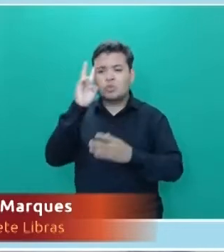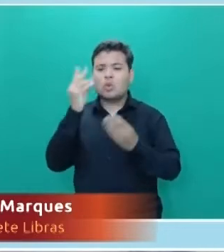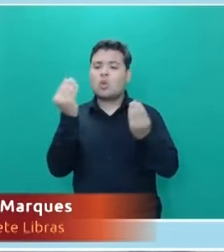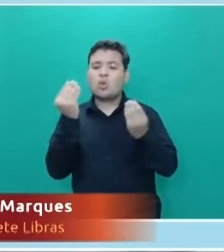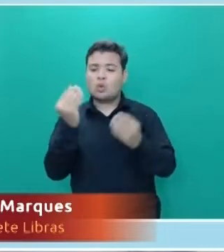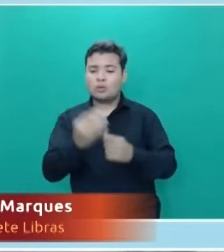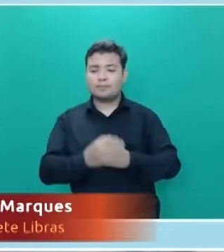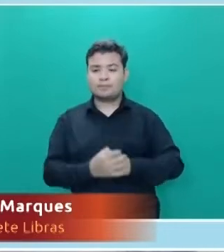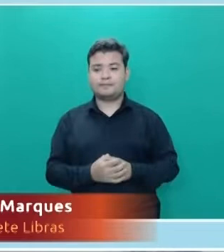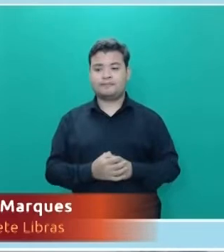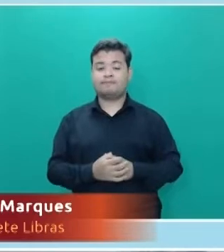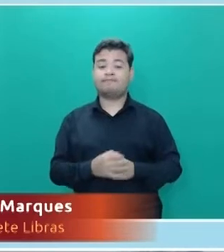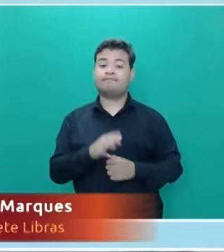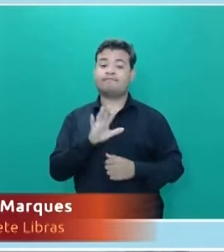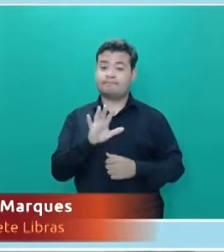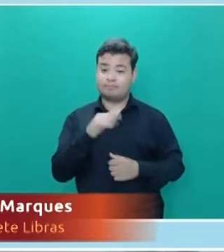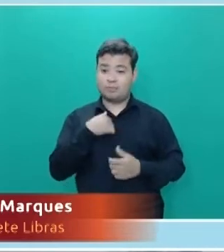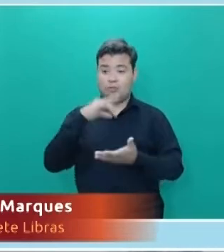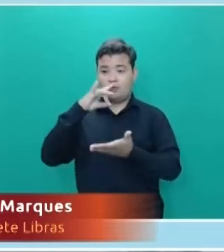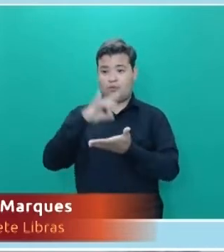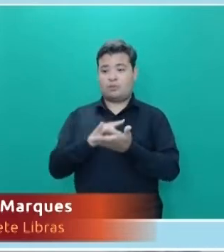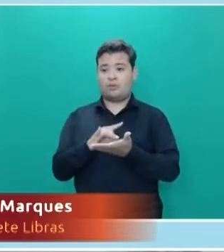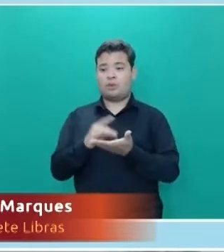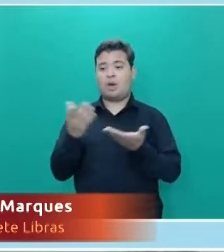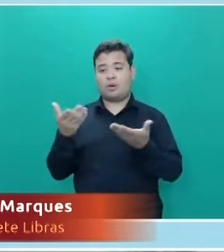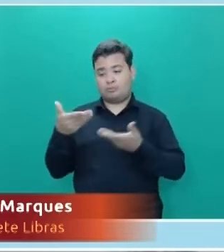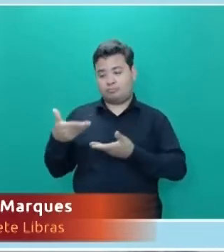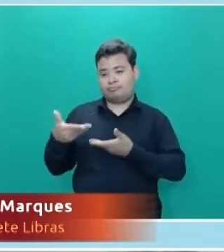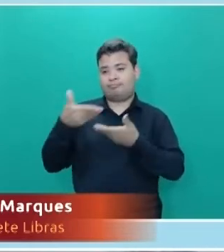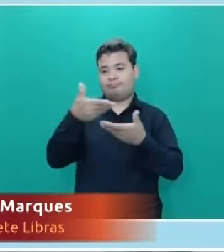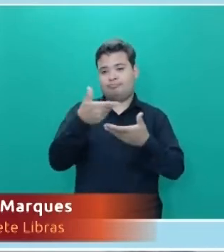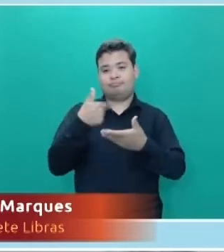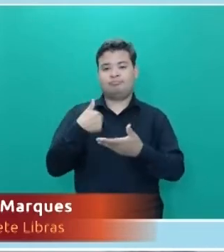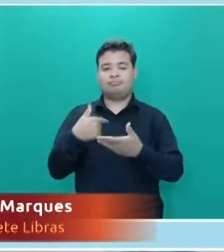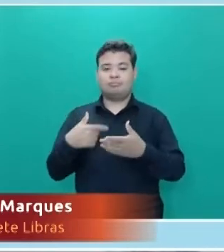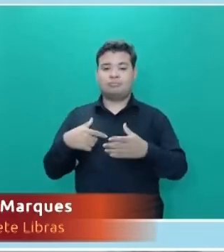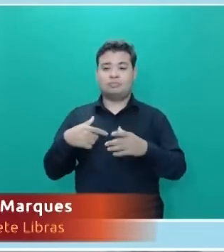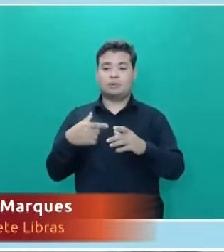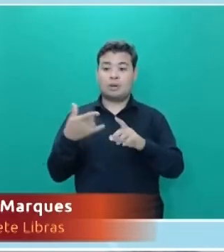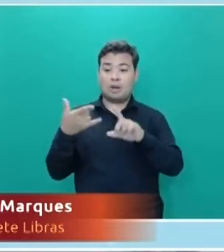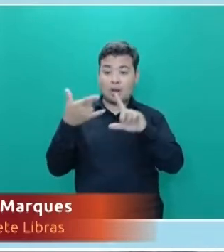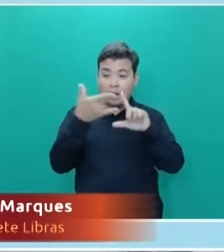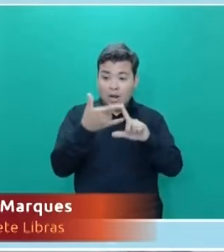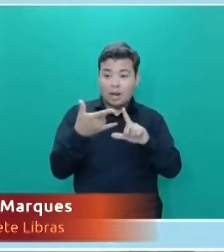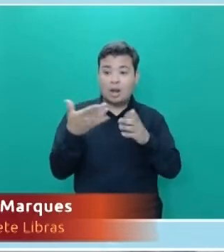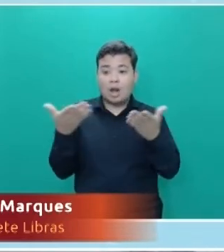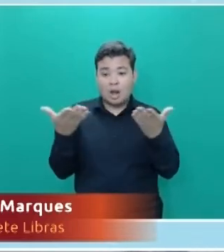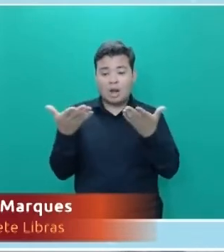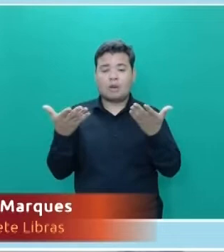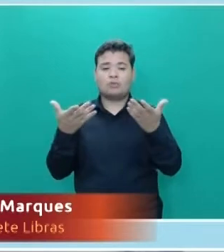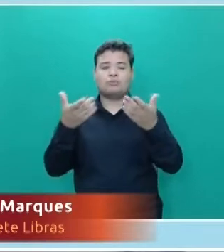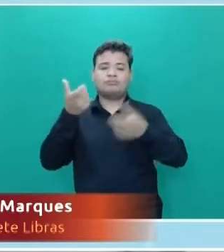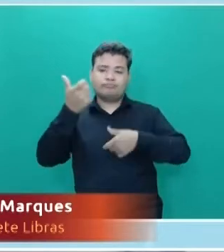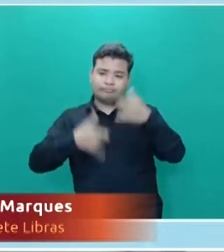Na verdade, quando eu recebi hoje o convite para estar aqui com vocês, fazendo essa conversa,